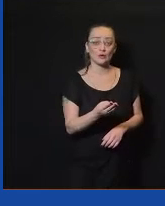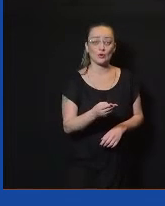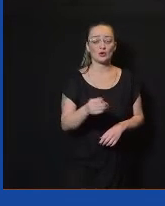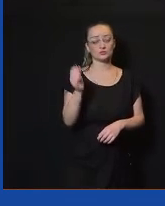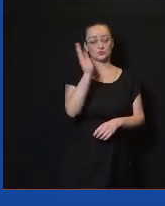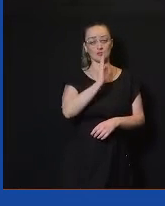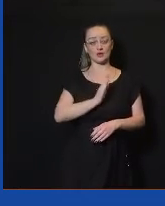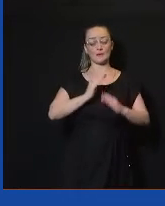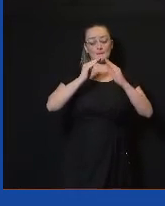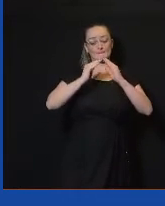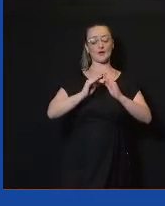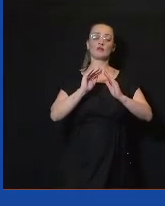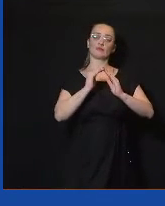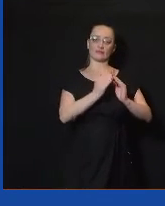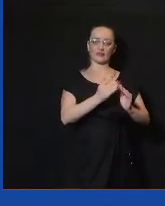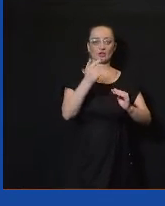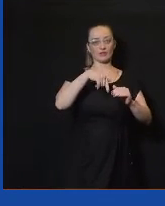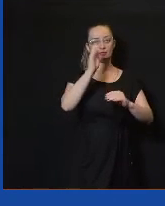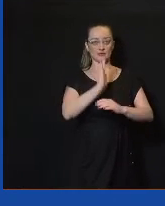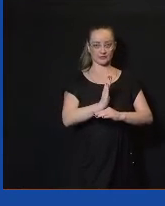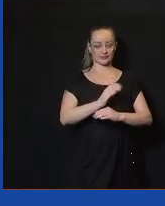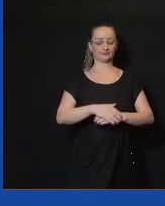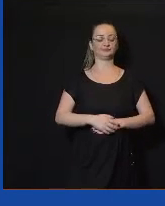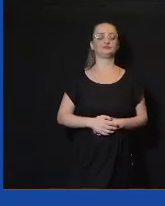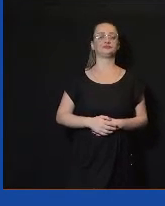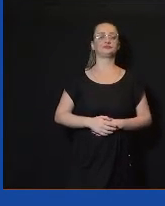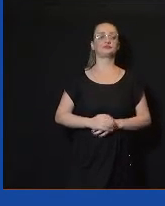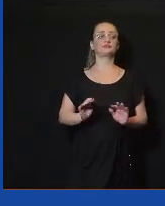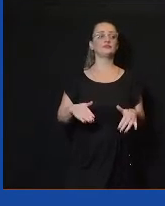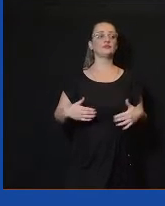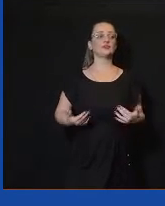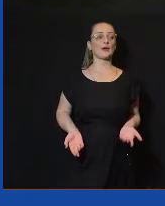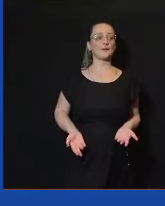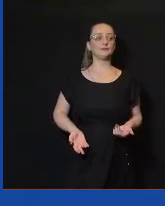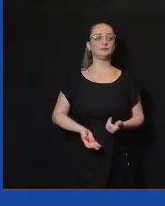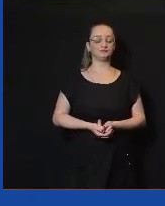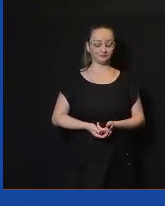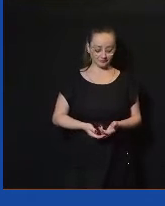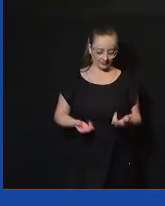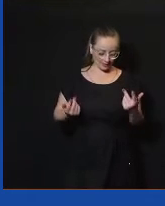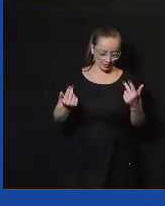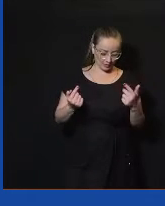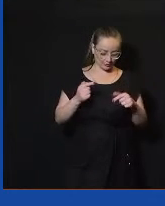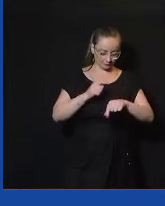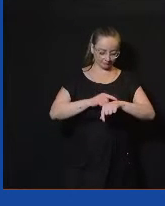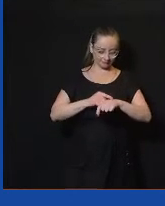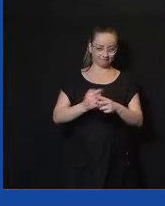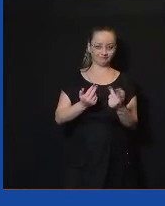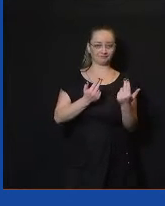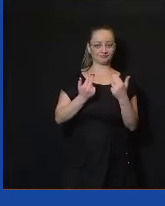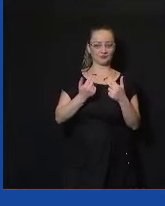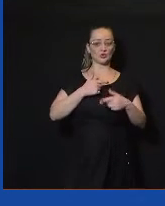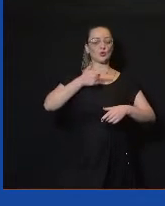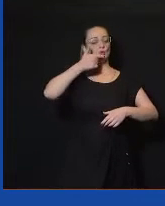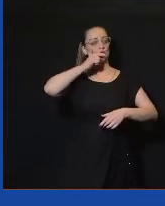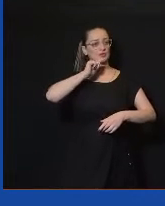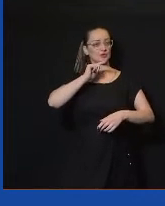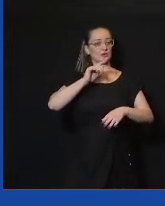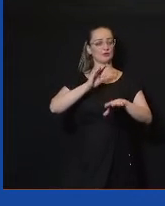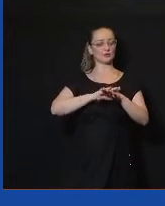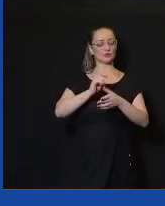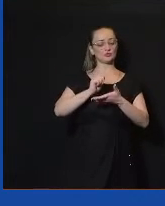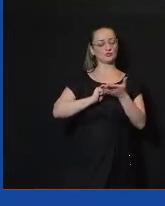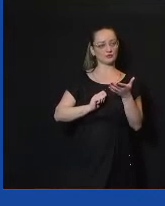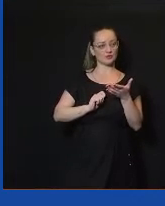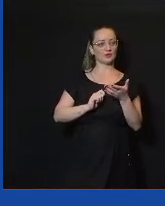favela no Brasil. Então, ao mesmo tempo que a gente conseguiu traçar esse diagnóstico, talvez o Instituto Locomotiva